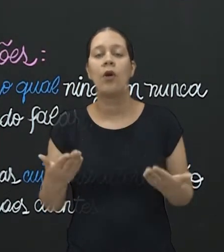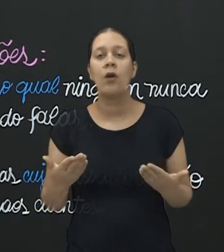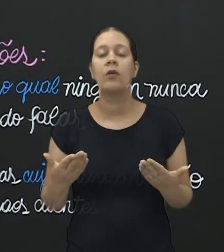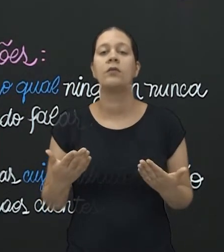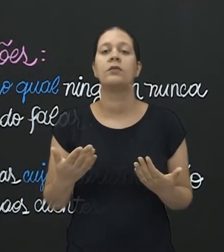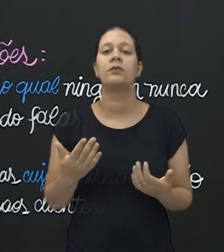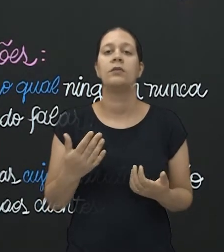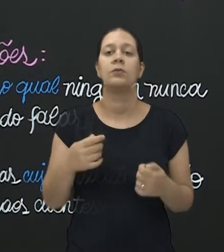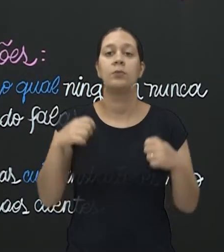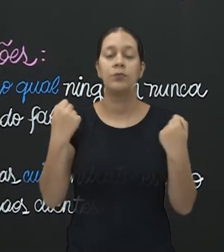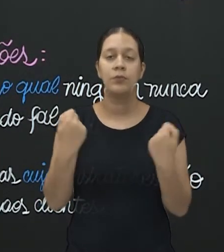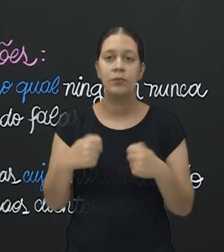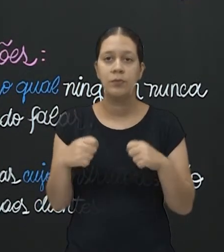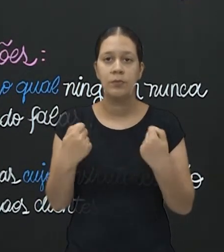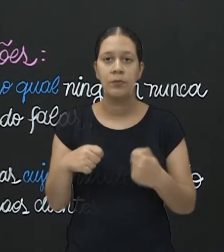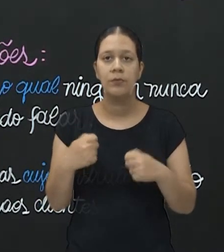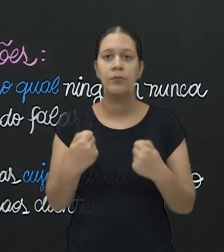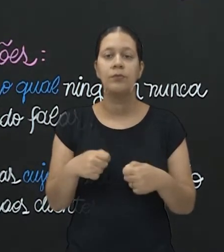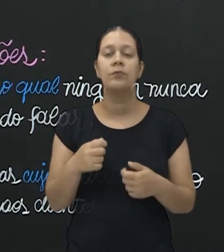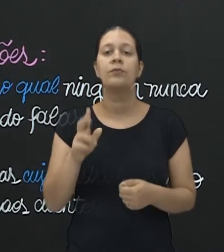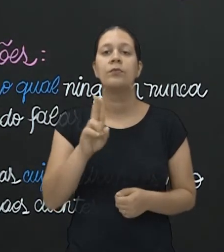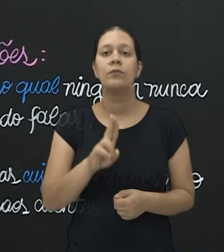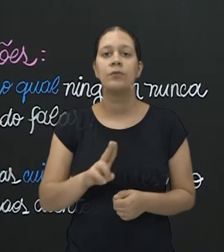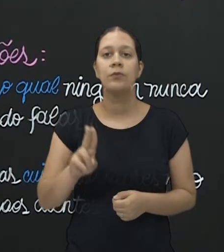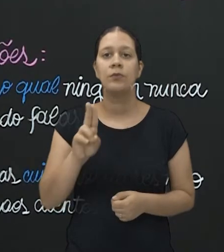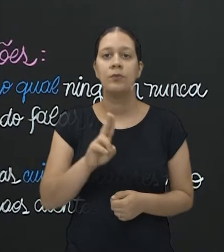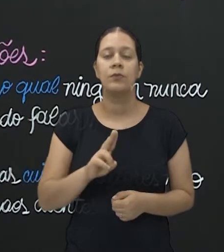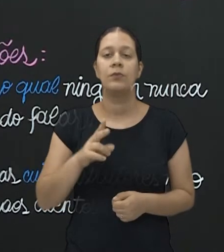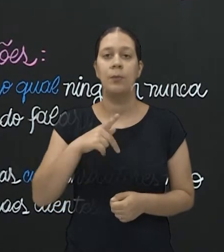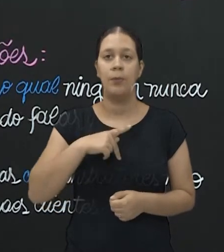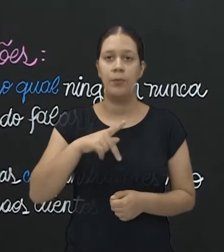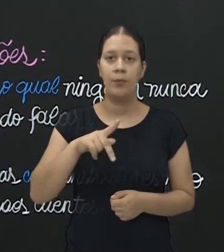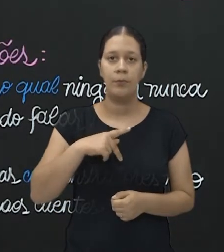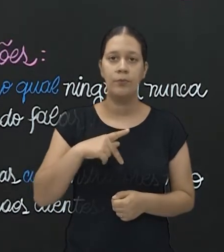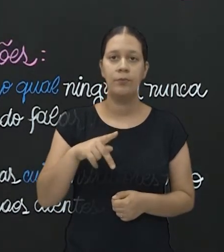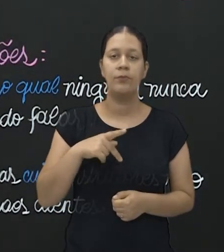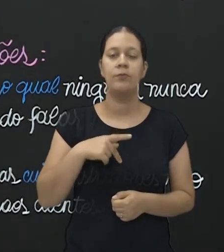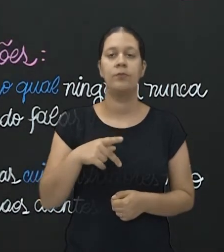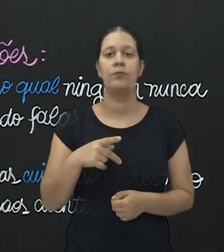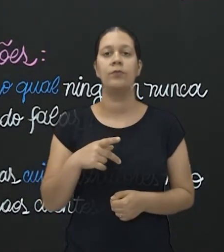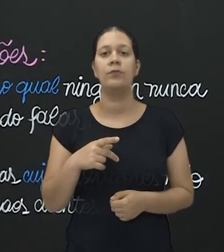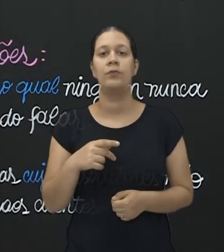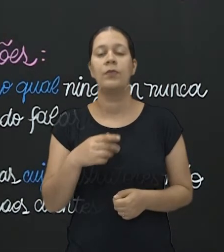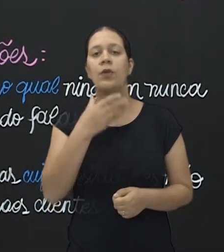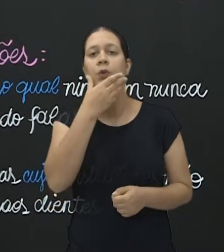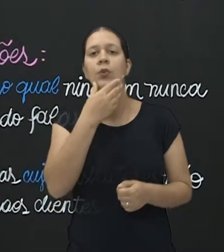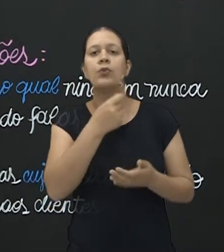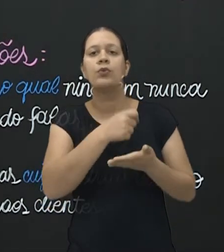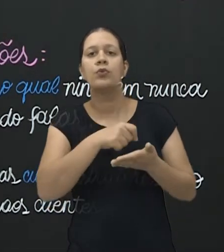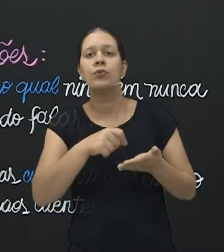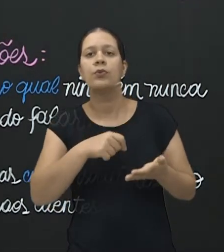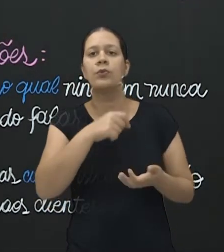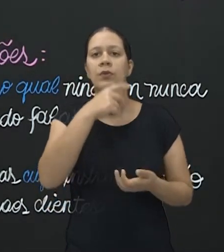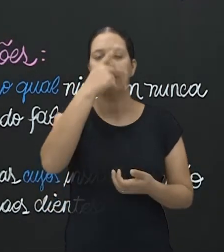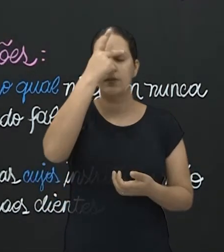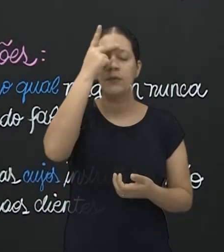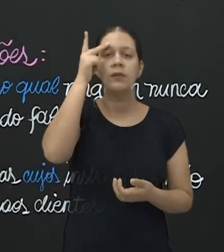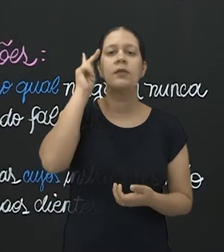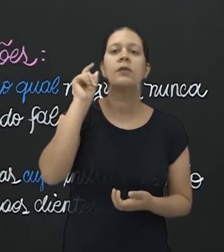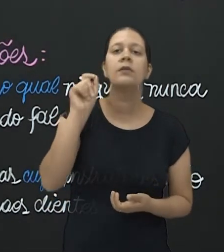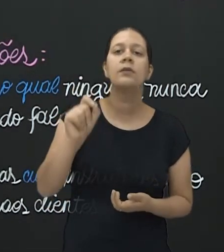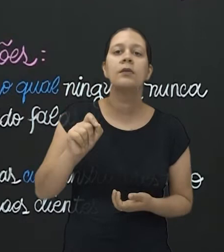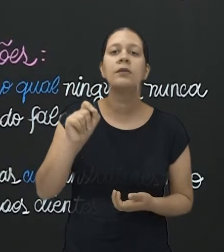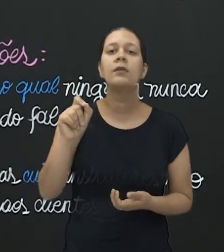refere, vai ser necessário a utilização de preposições, como foi o caso aqui. O escritor de quem sempre fui fã. Eu sou fã